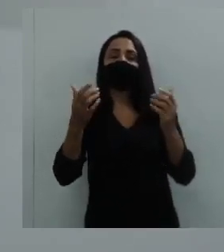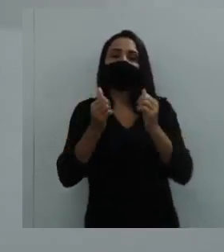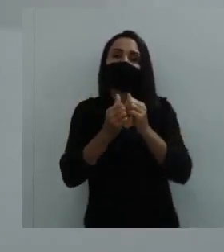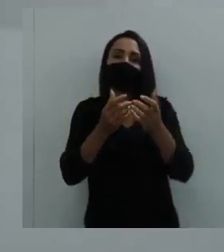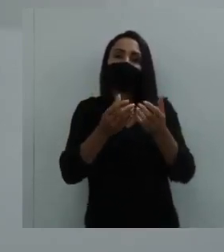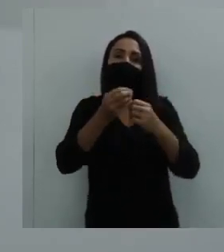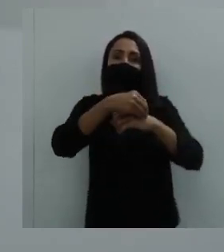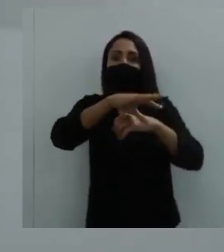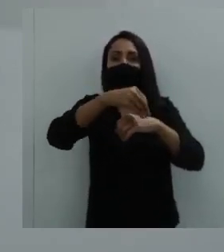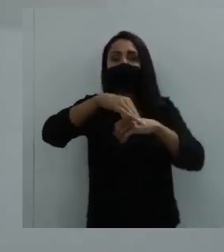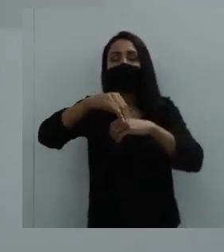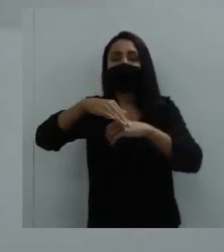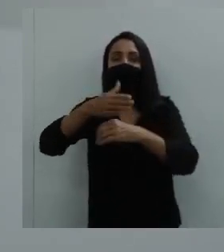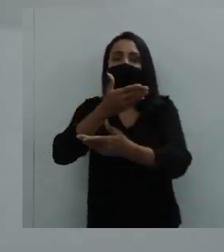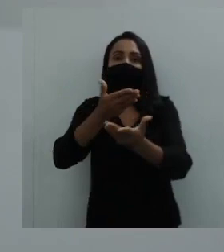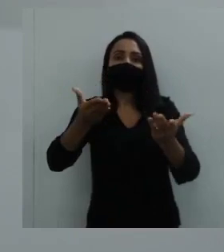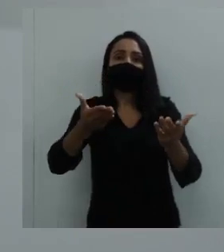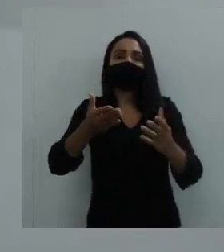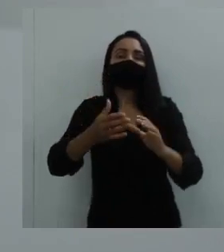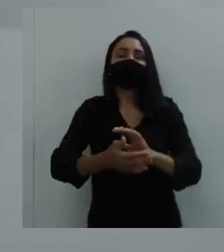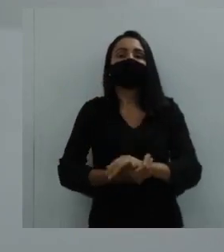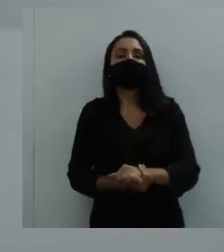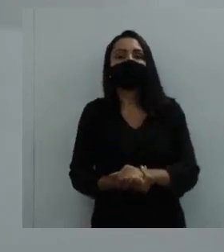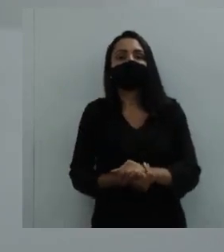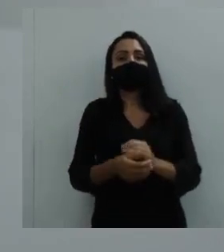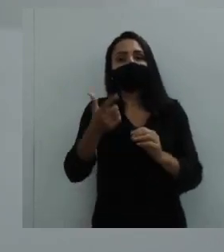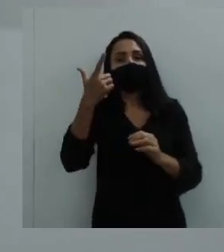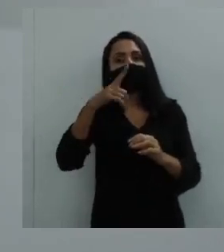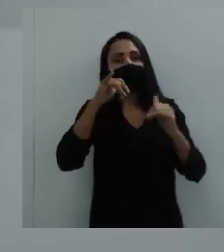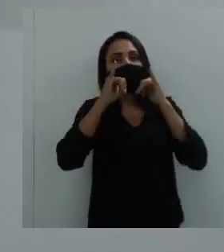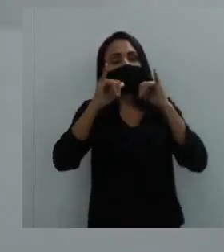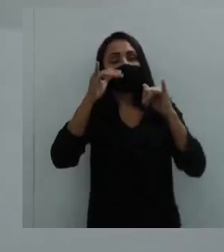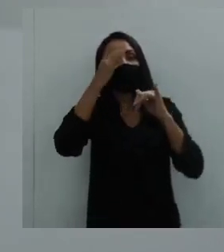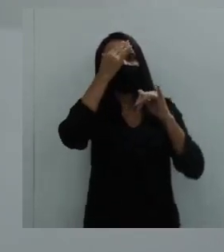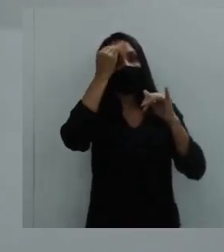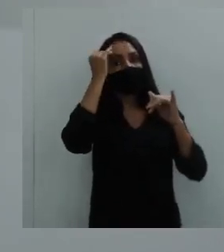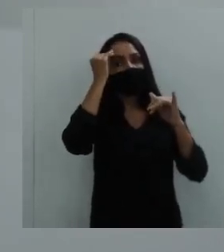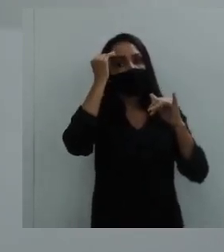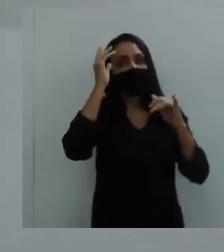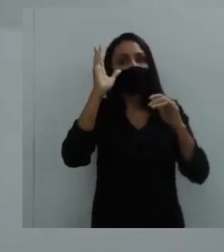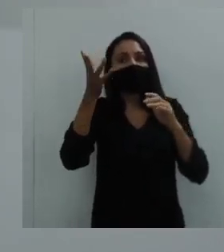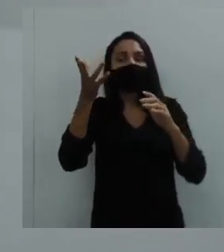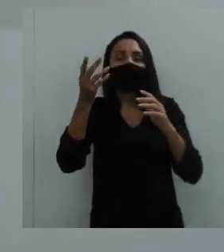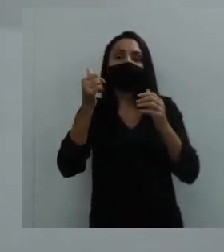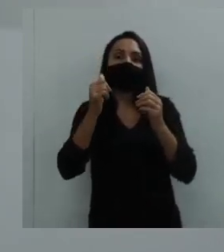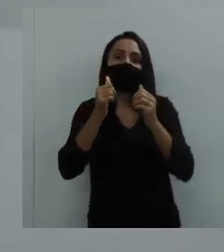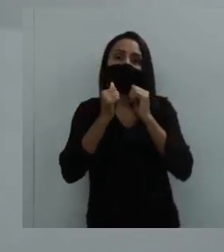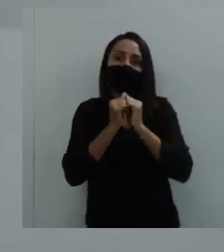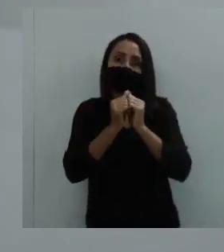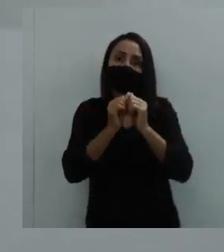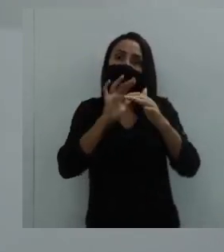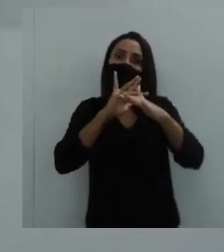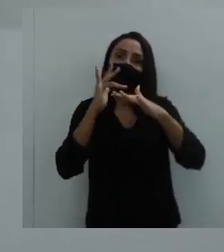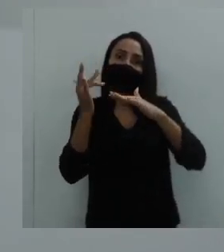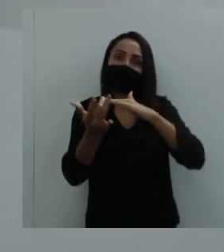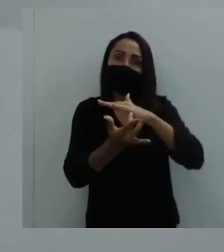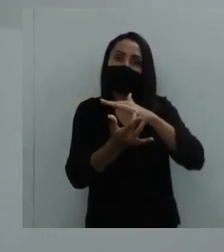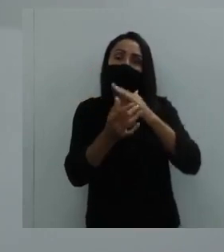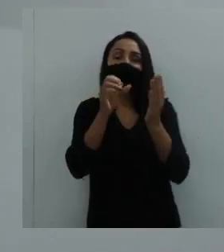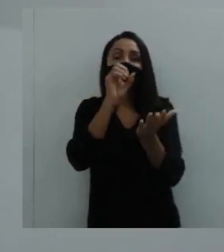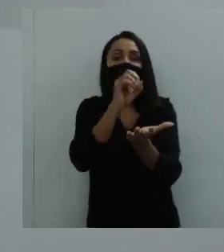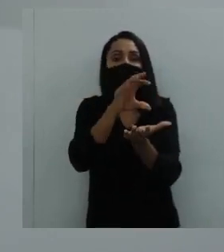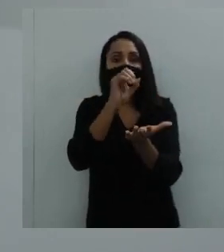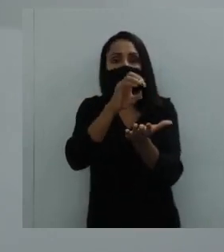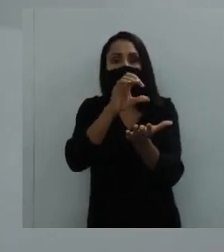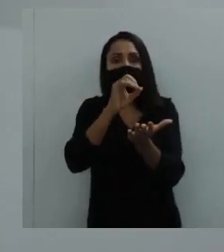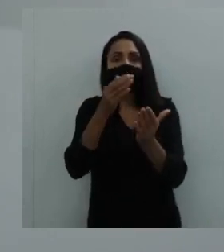compartilhar. Outra coisa, presta bem atenção, não esquece de estar sempre plugado nas nossas redes sociais, EducaPE, você